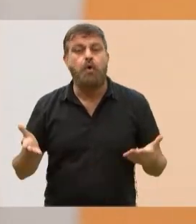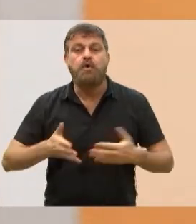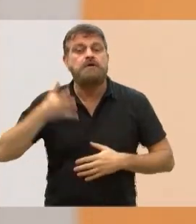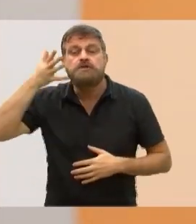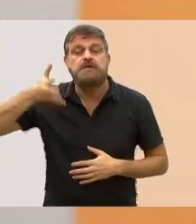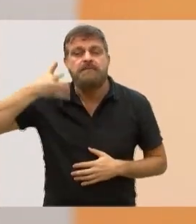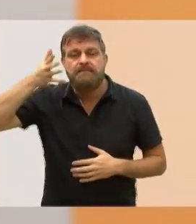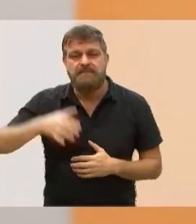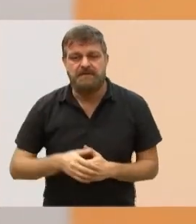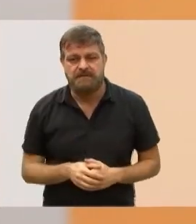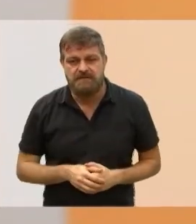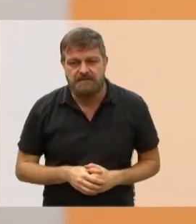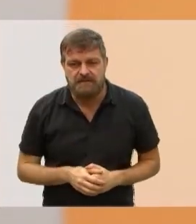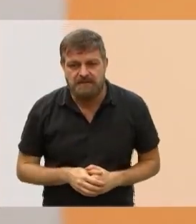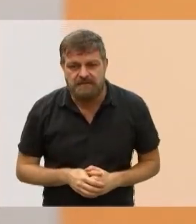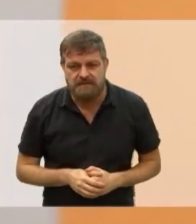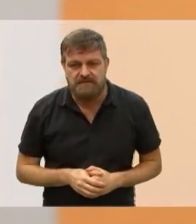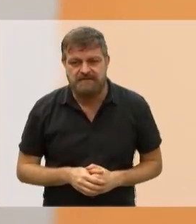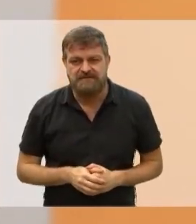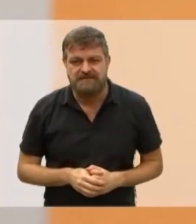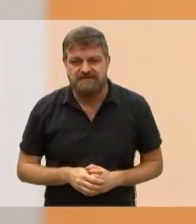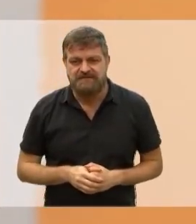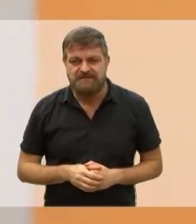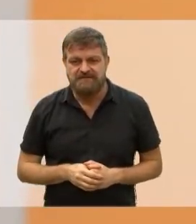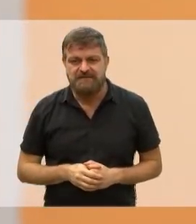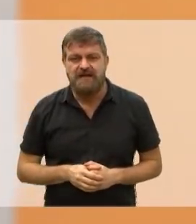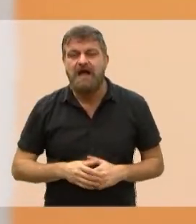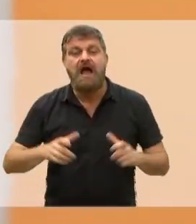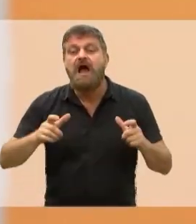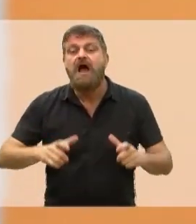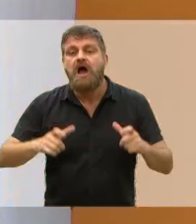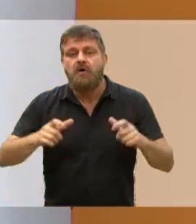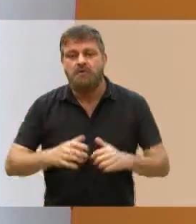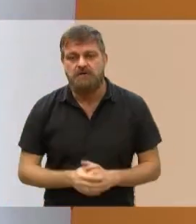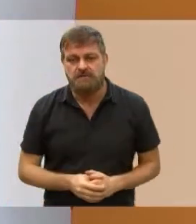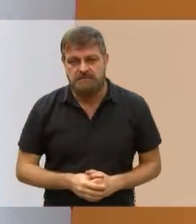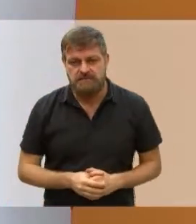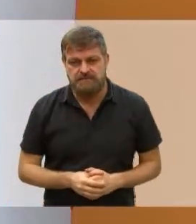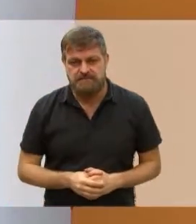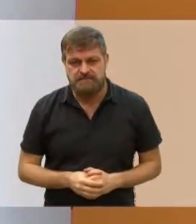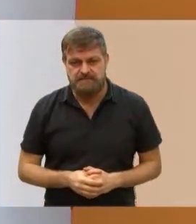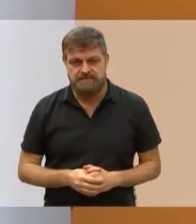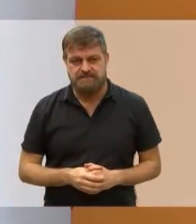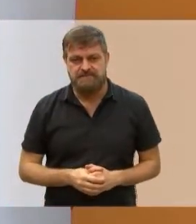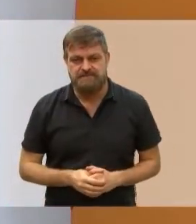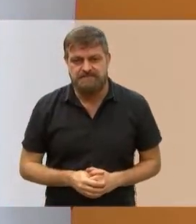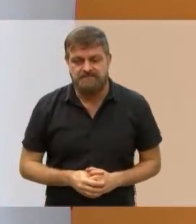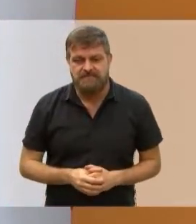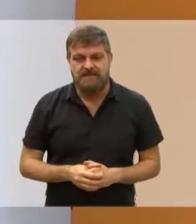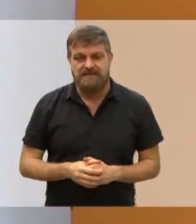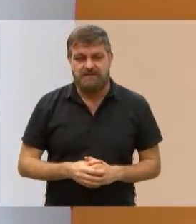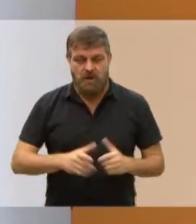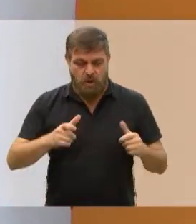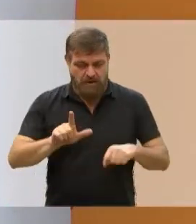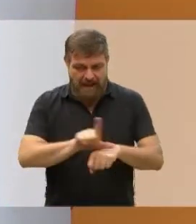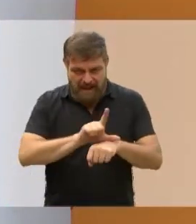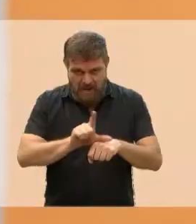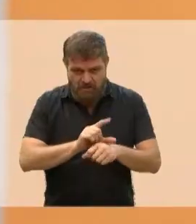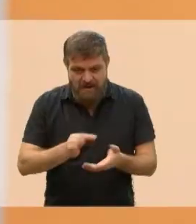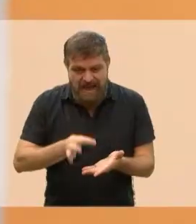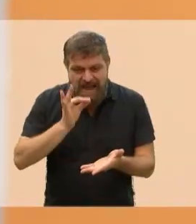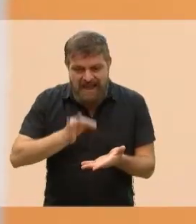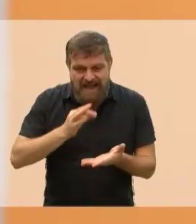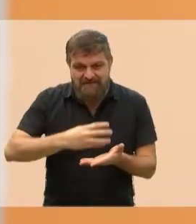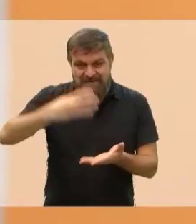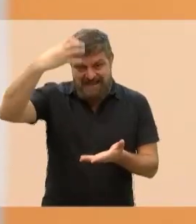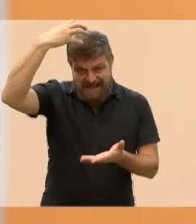No SESI. Intérprete e a Rainha